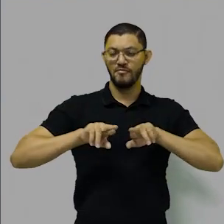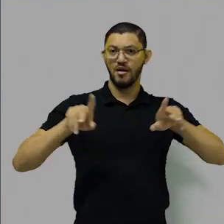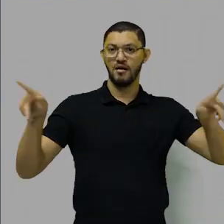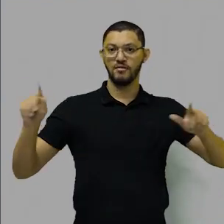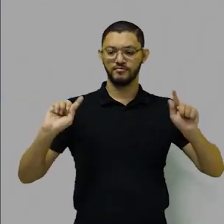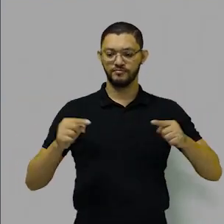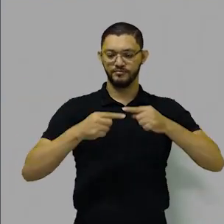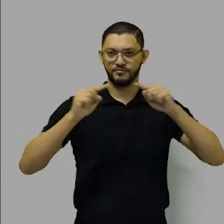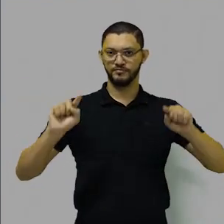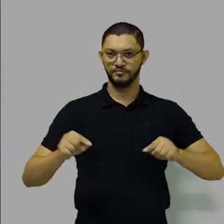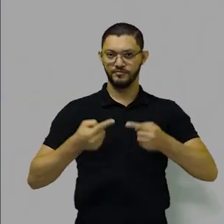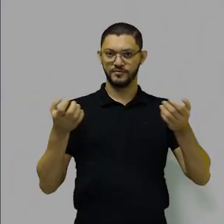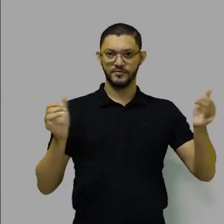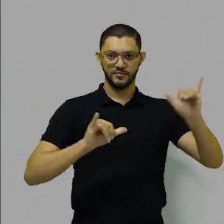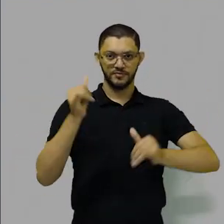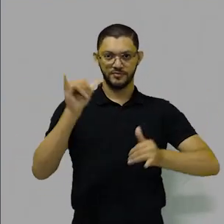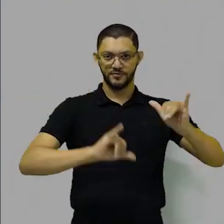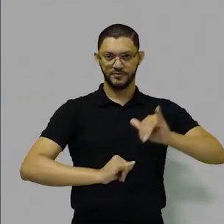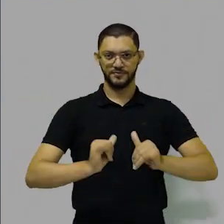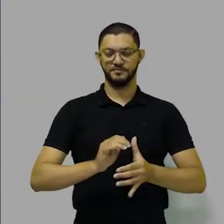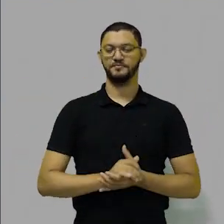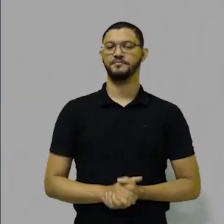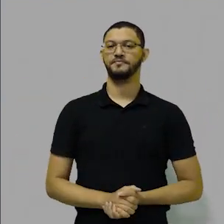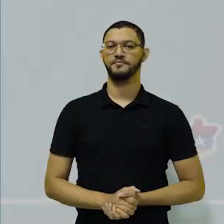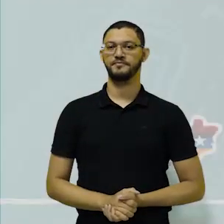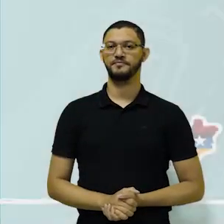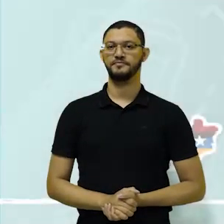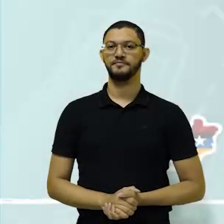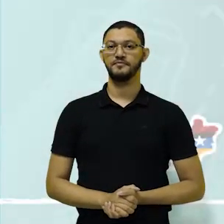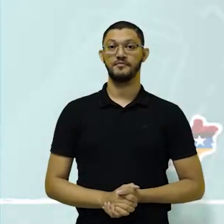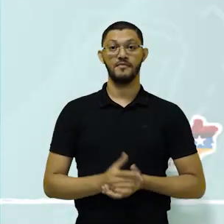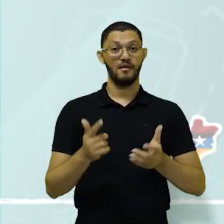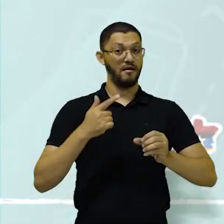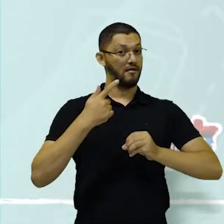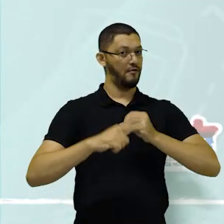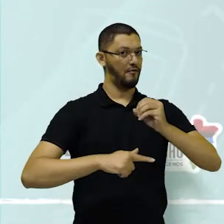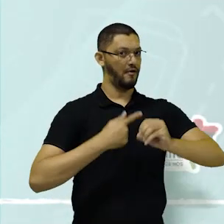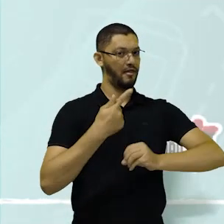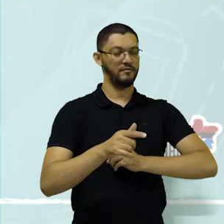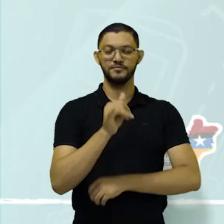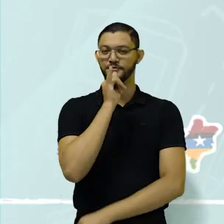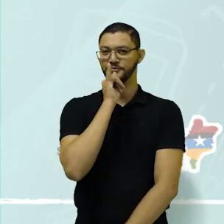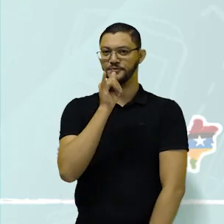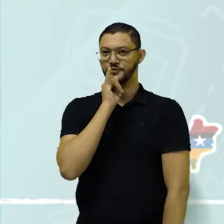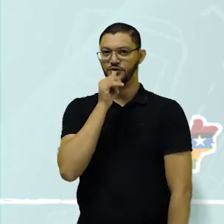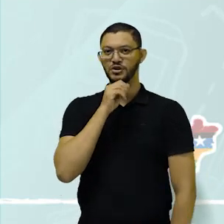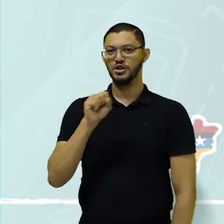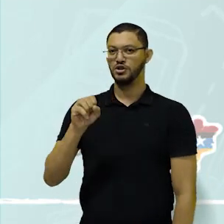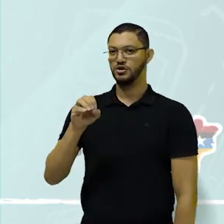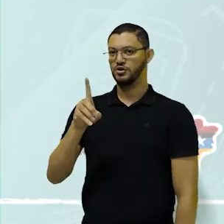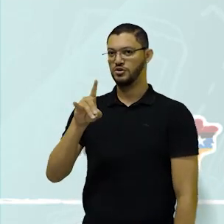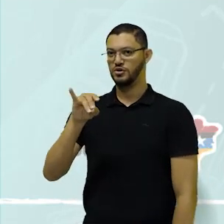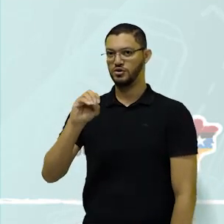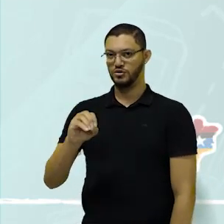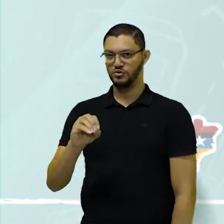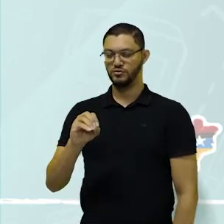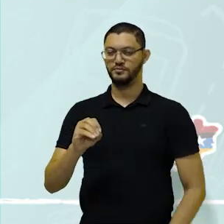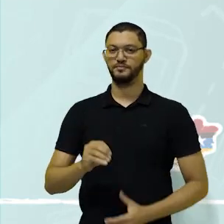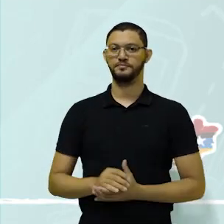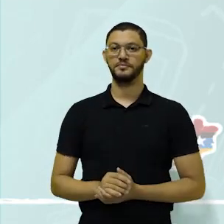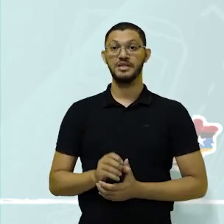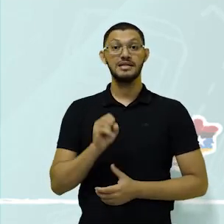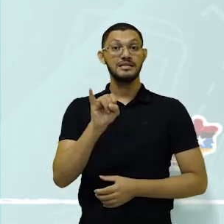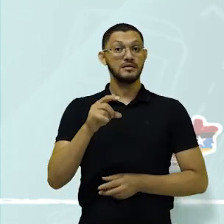diversas ligações químicas. Então, o átomo, por exemplo, o átomo de sódio. O átomo de sódio,